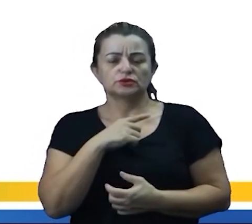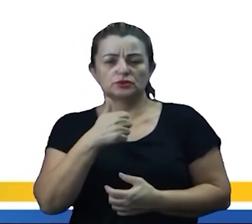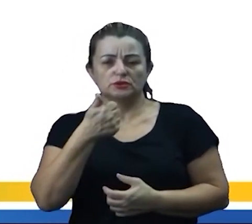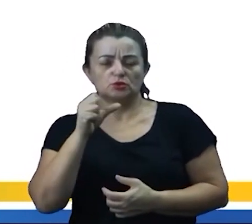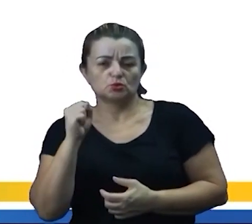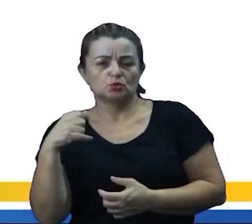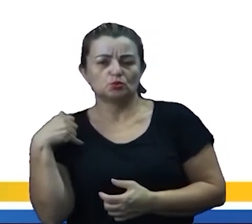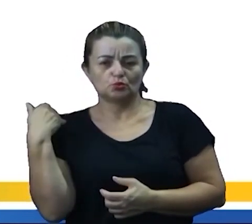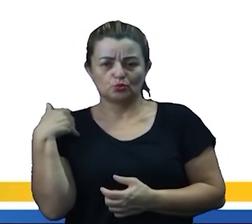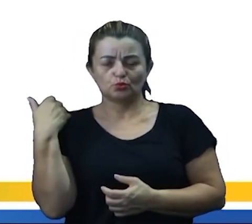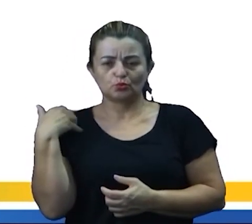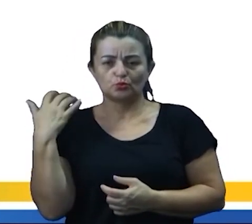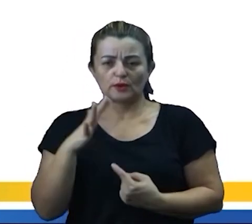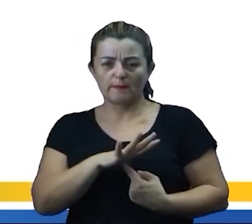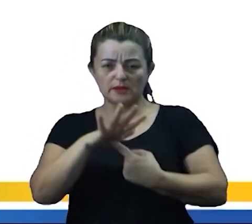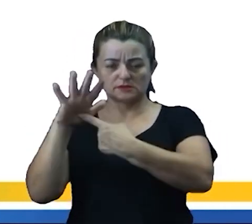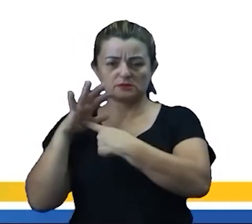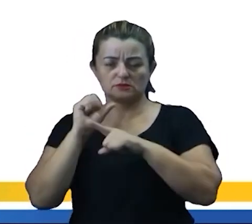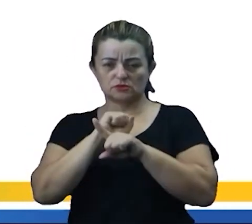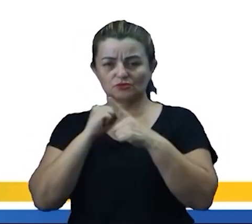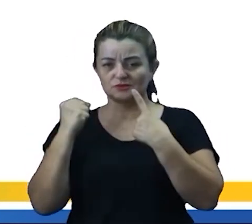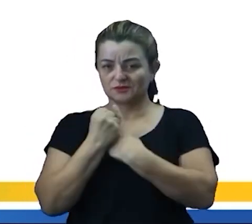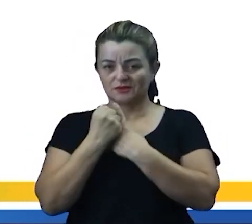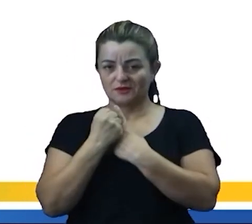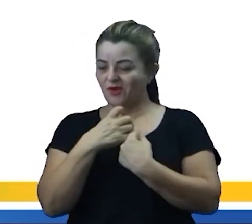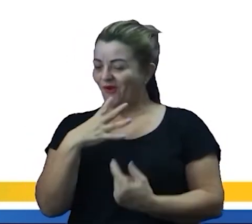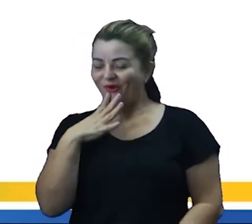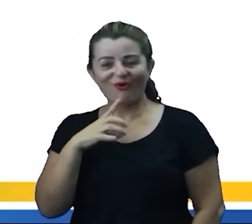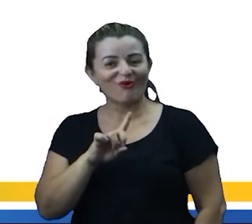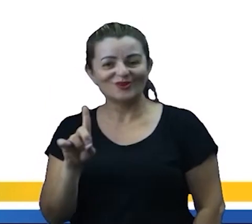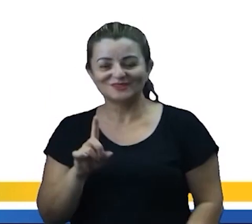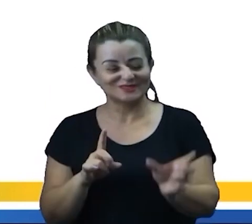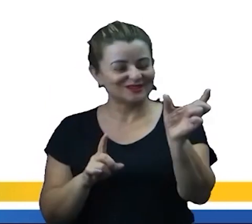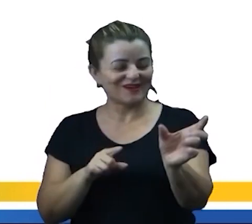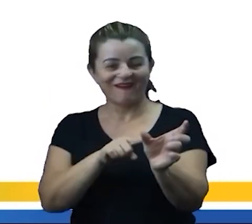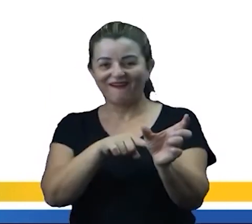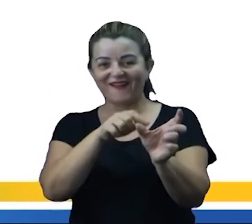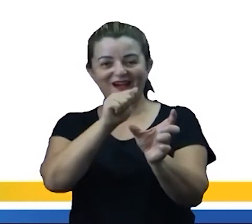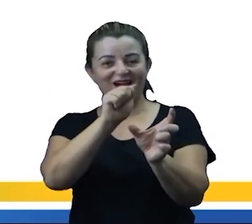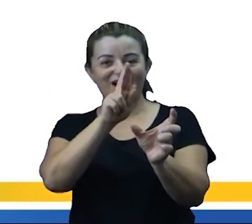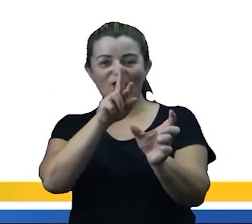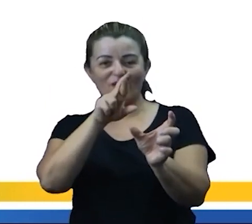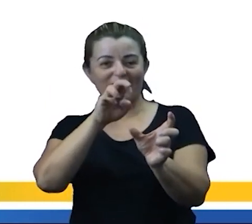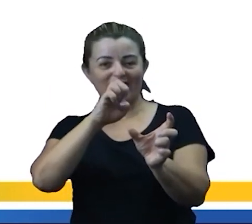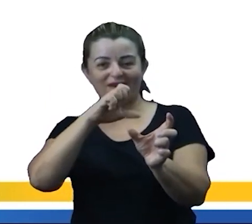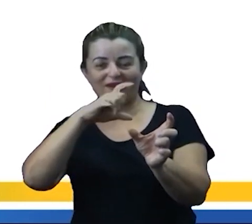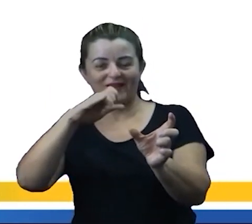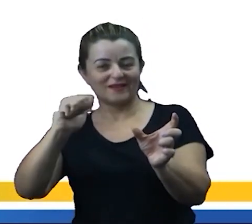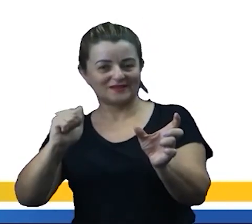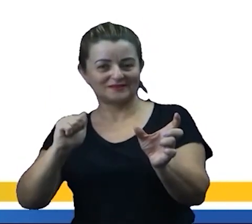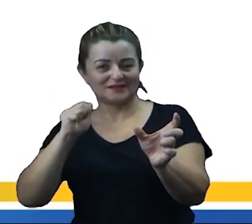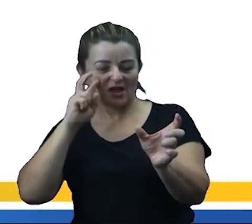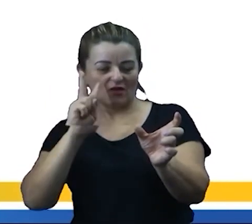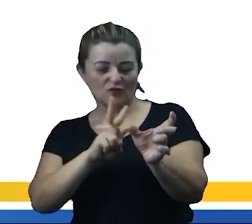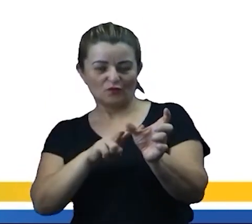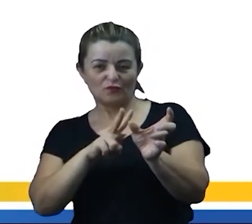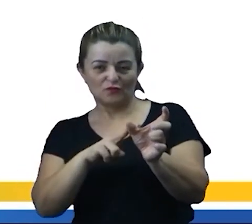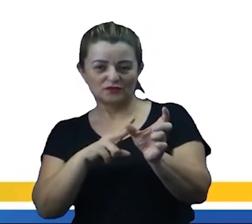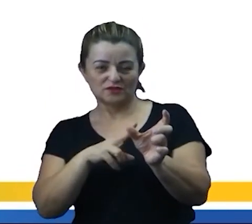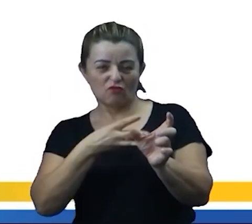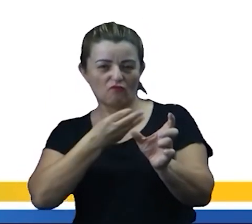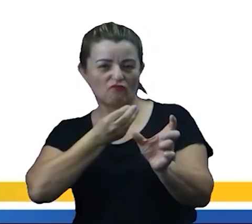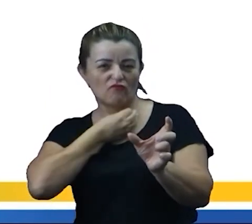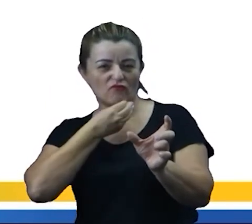quando apareceu a primeira vez na sociedade. Não a conheciam e logo buscaram todos com avidez